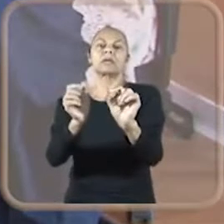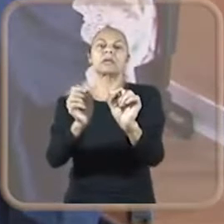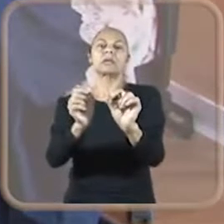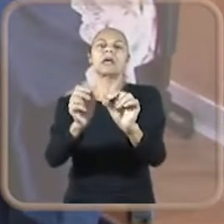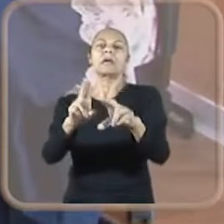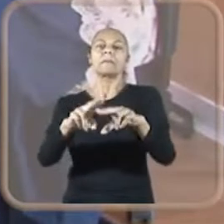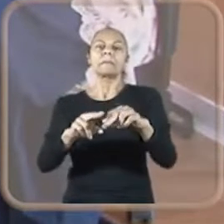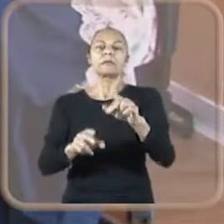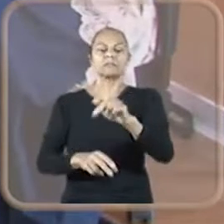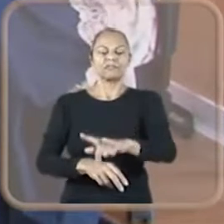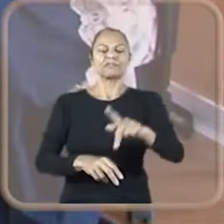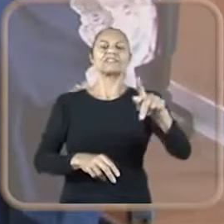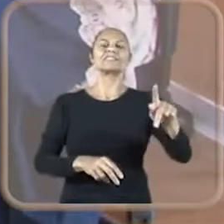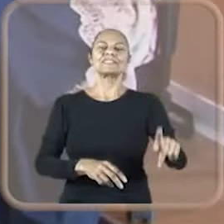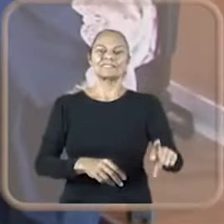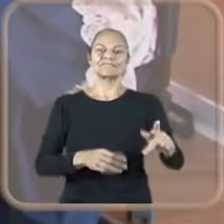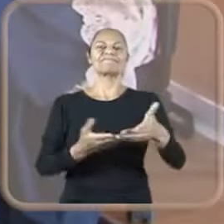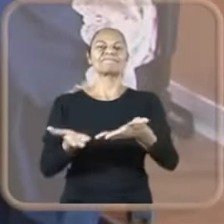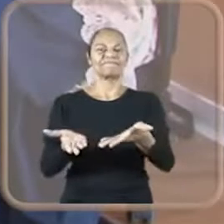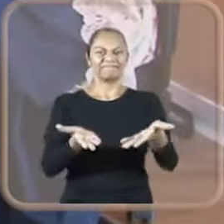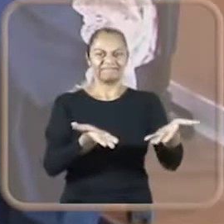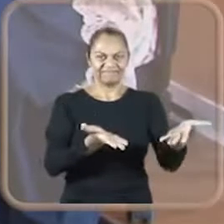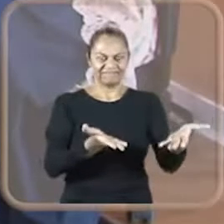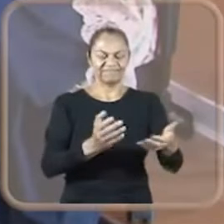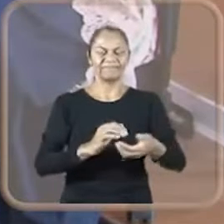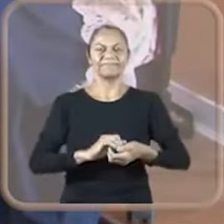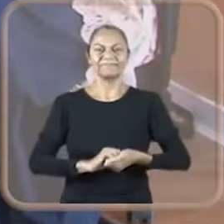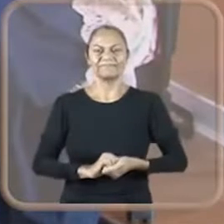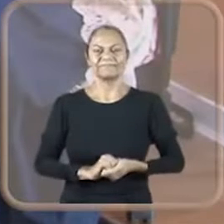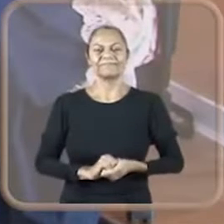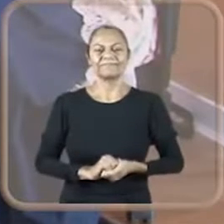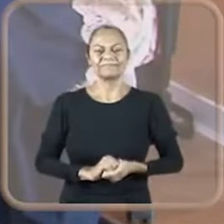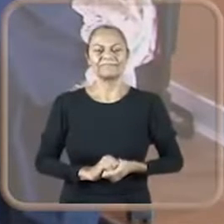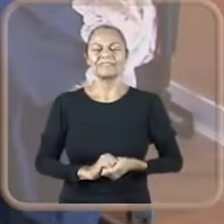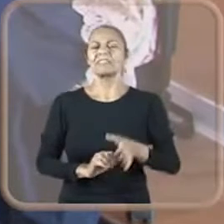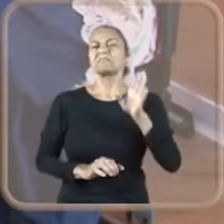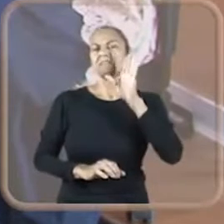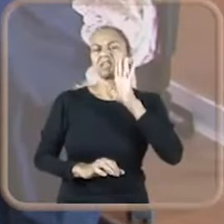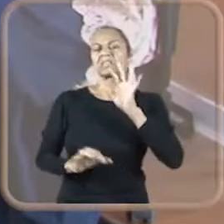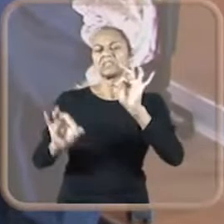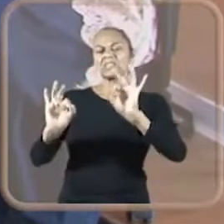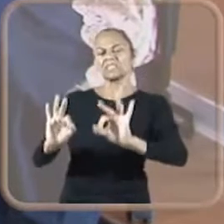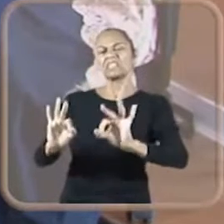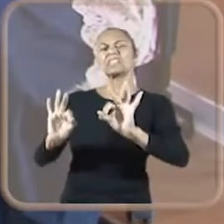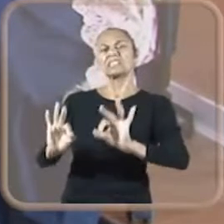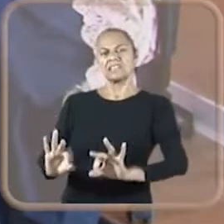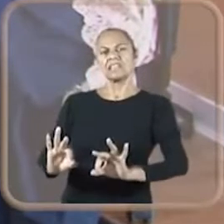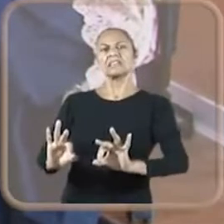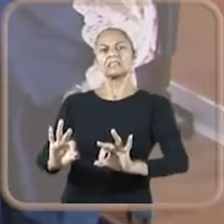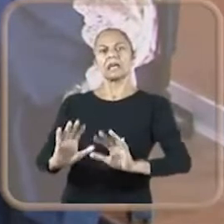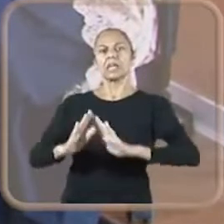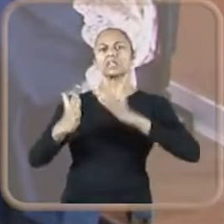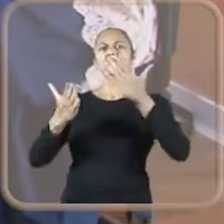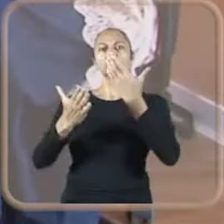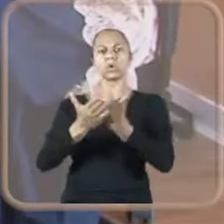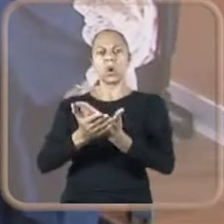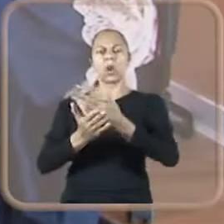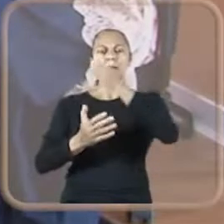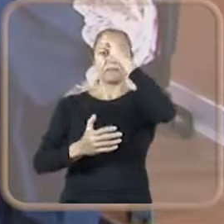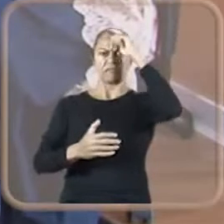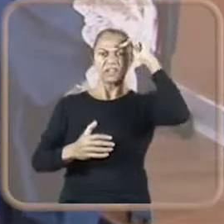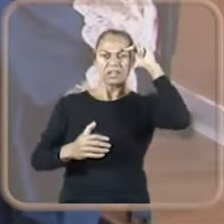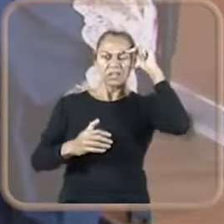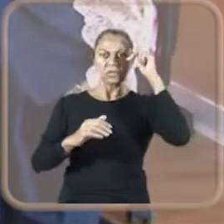docente, porque é respeitoso, porque é a casa das pessoas, né? A gente inicia por eles. Então, que bacana, eu tenho certeza que a rede municipal vai aderir sim